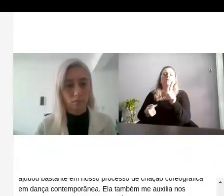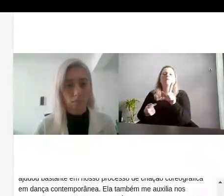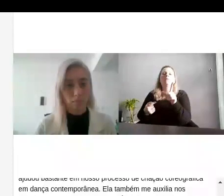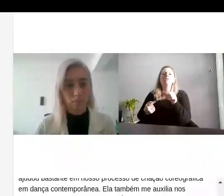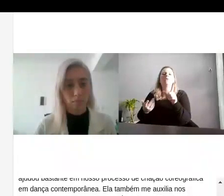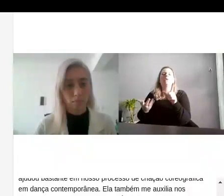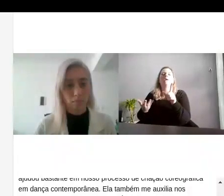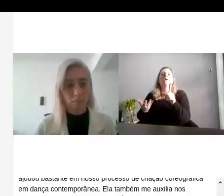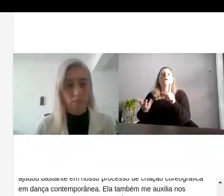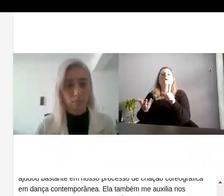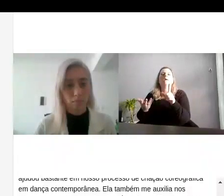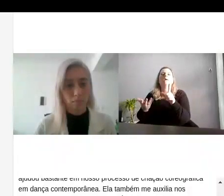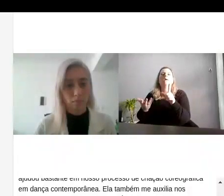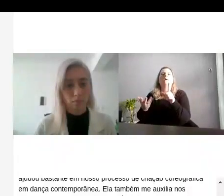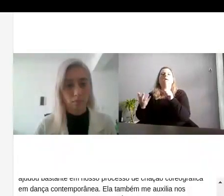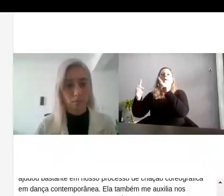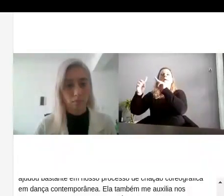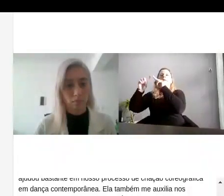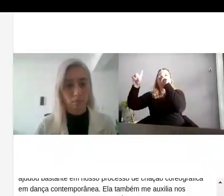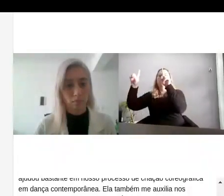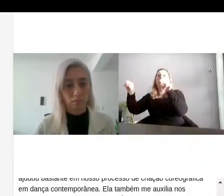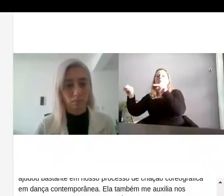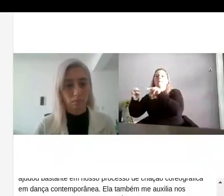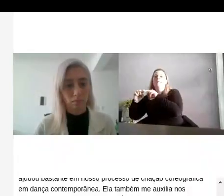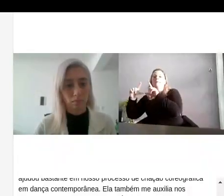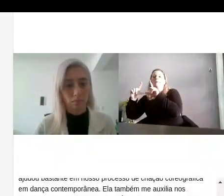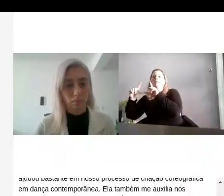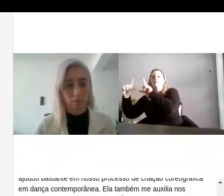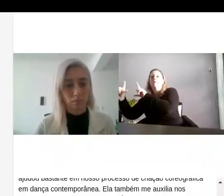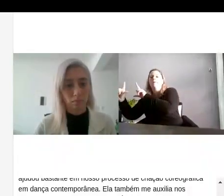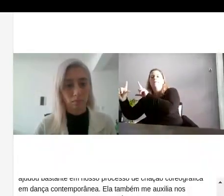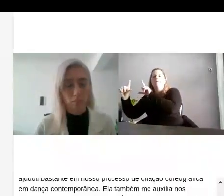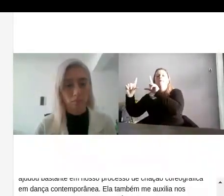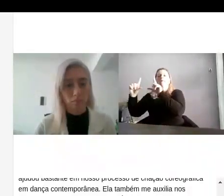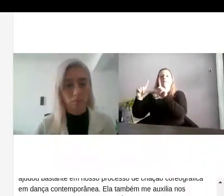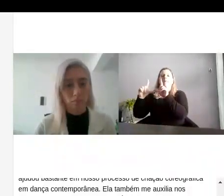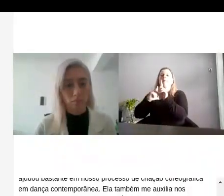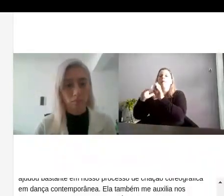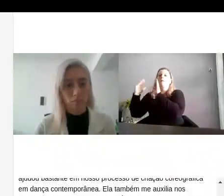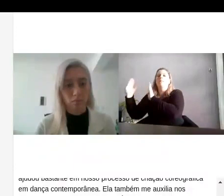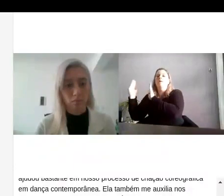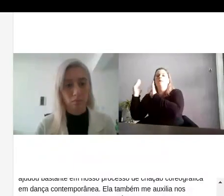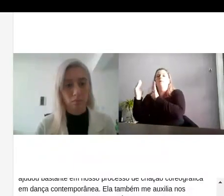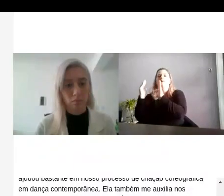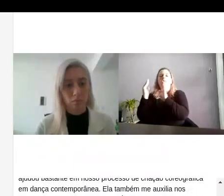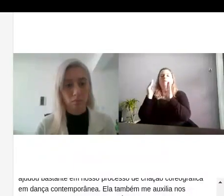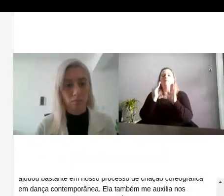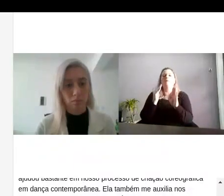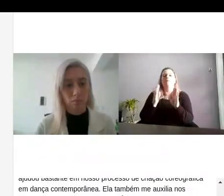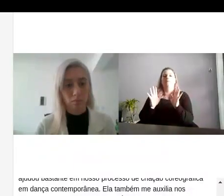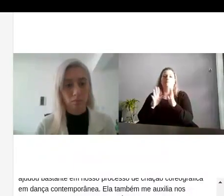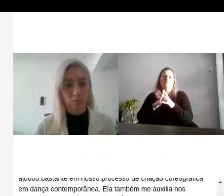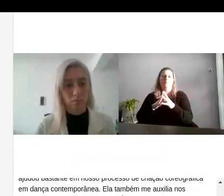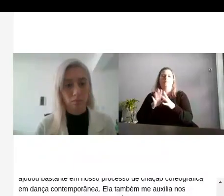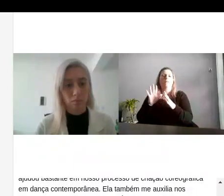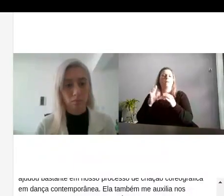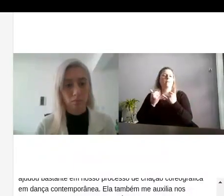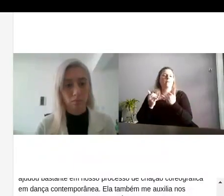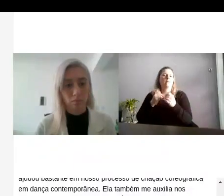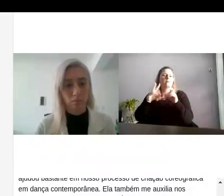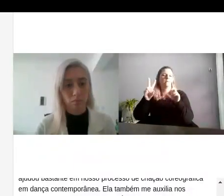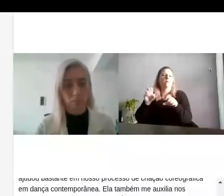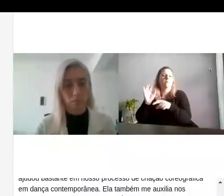um enquadramento tal ou que tem um plano sequência, e aí, por exemplo, eu não lembro do filme agora, vocês vão ver, que